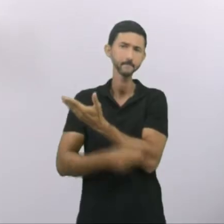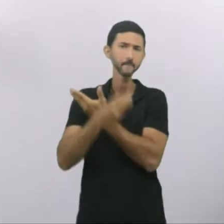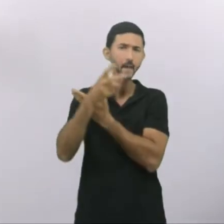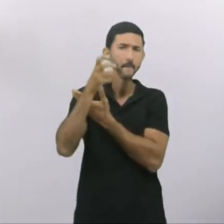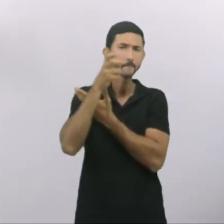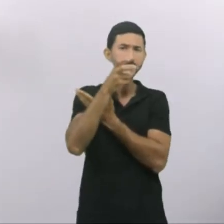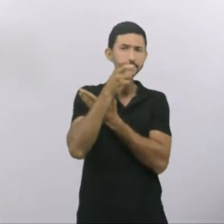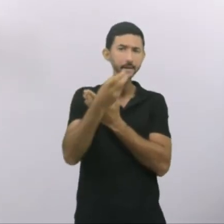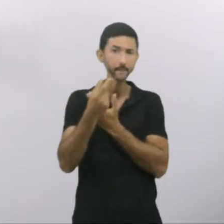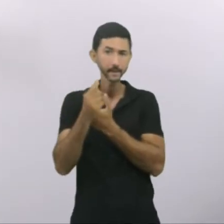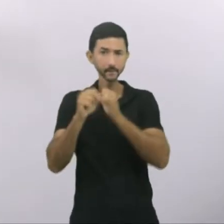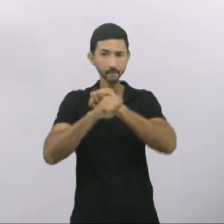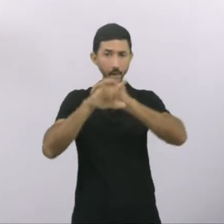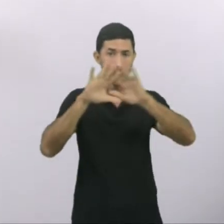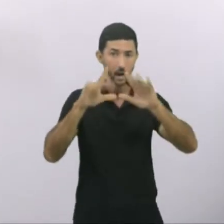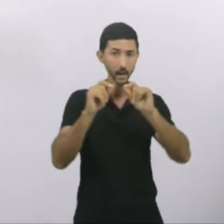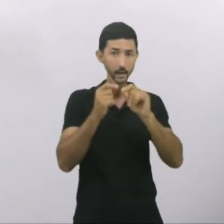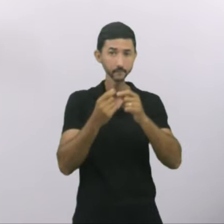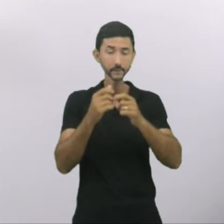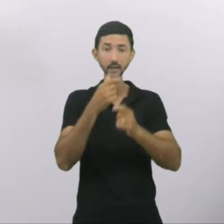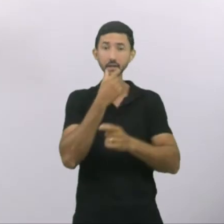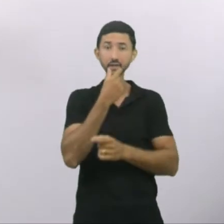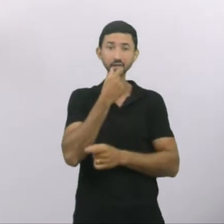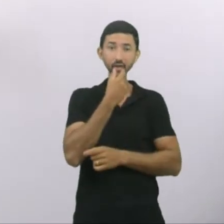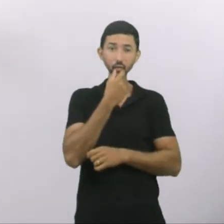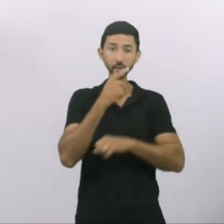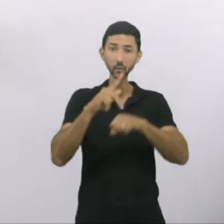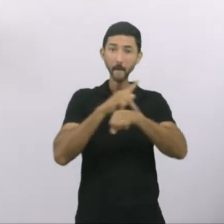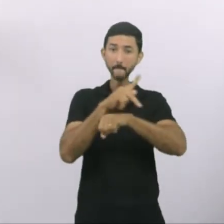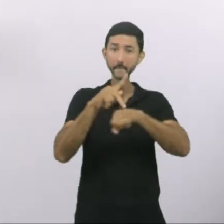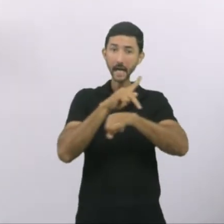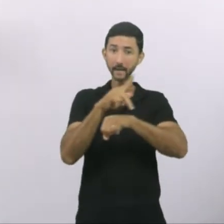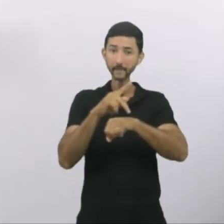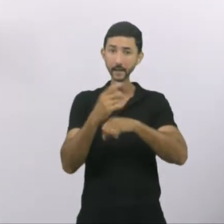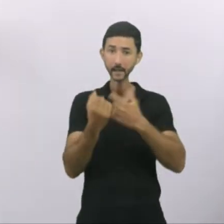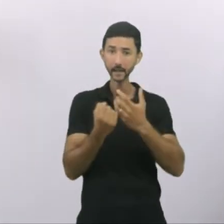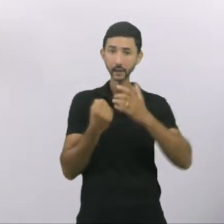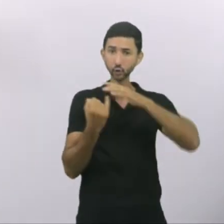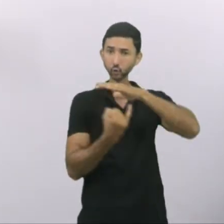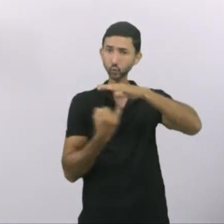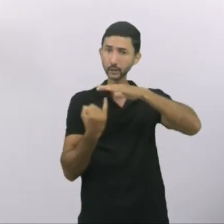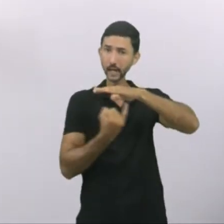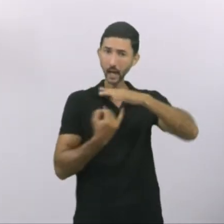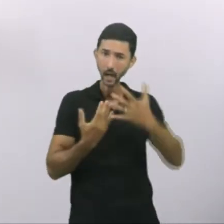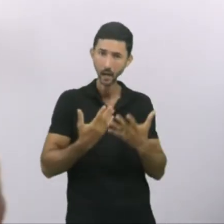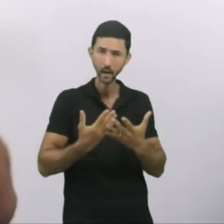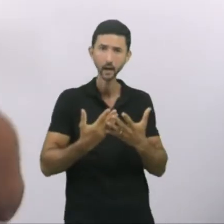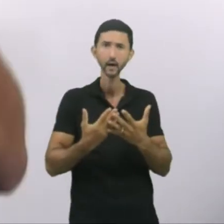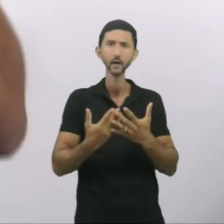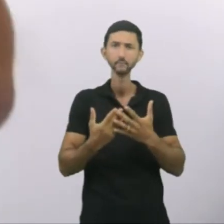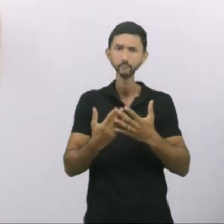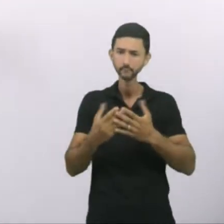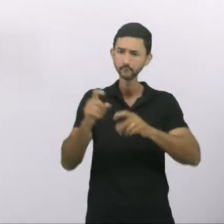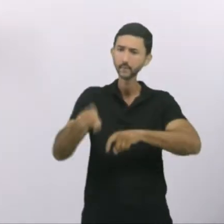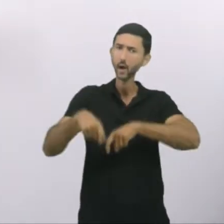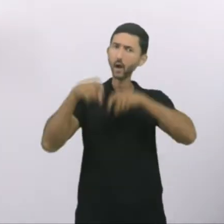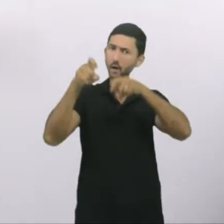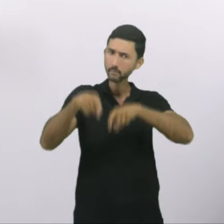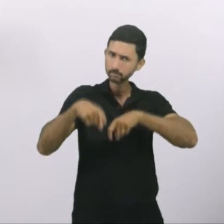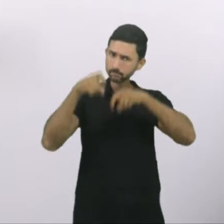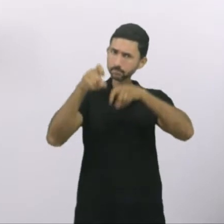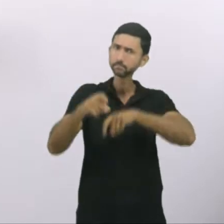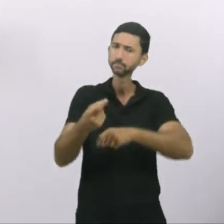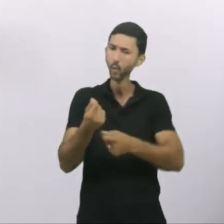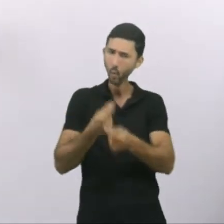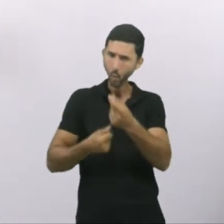percebessem claramente. Os Estados Unidos é um país industrializado, é um país com um agronegócio